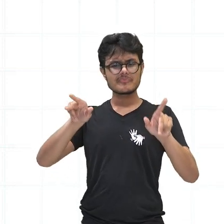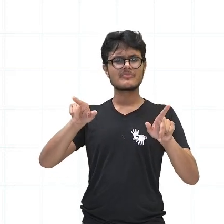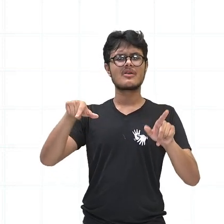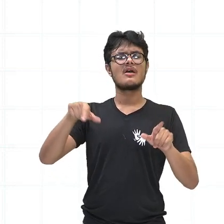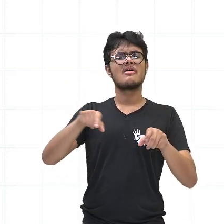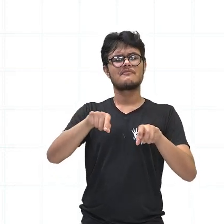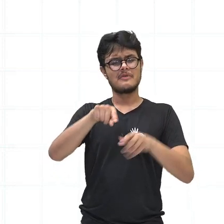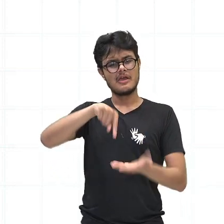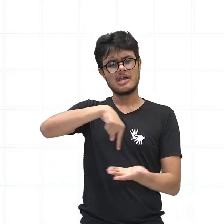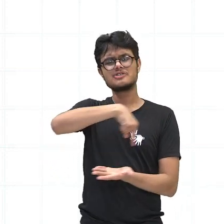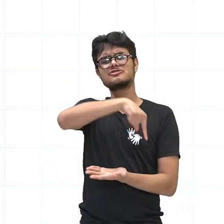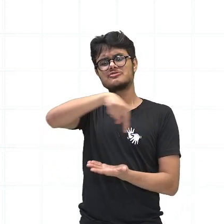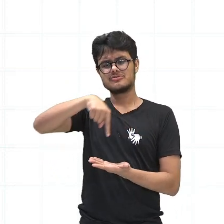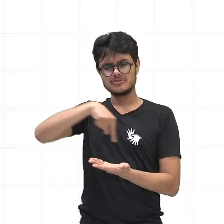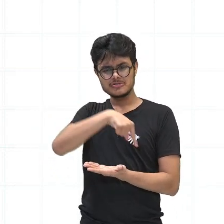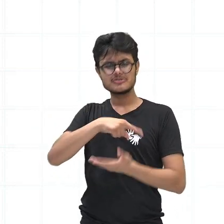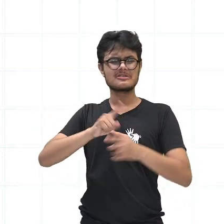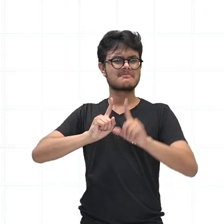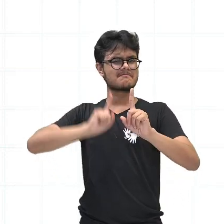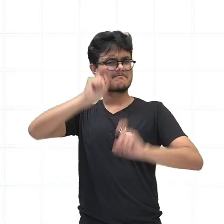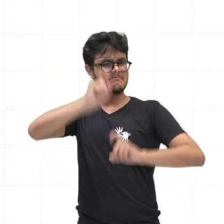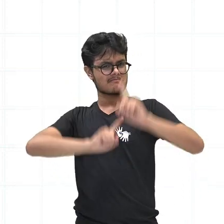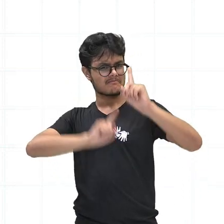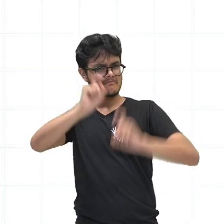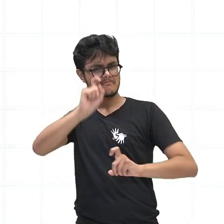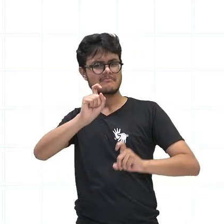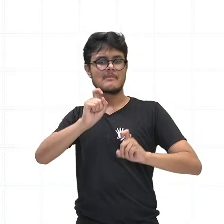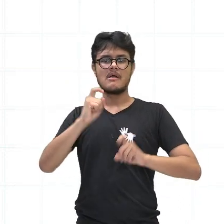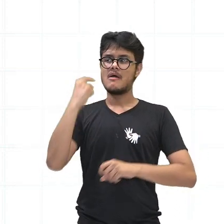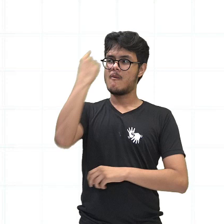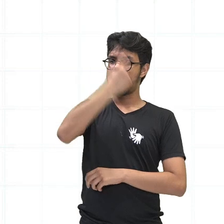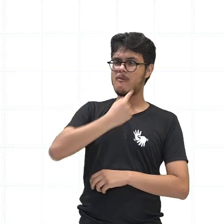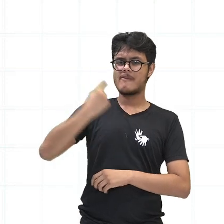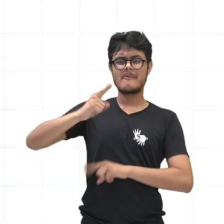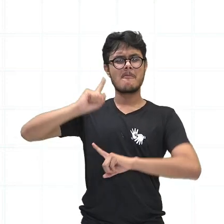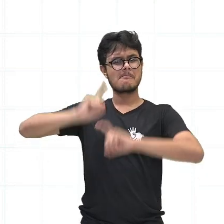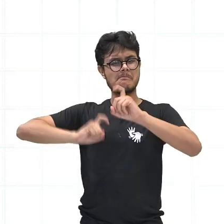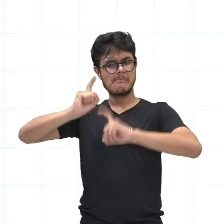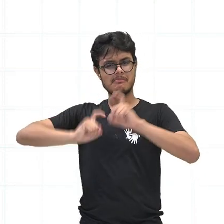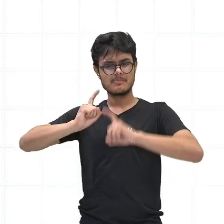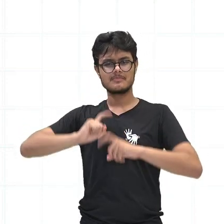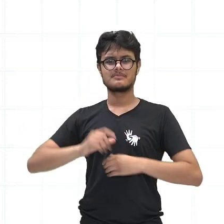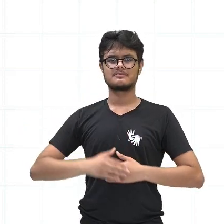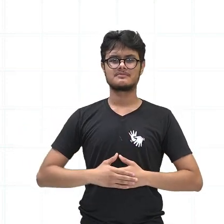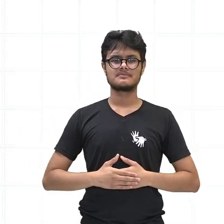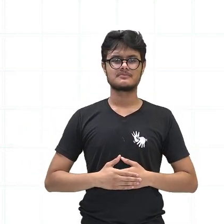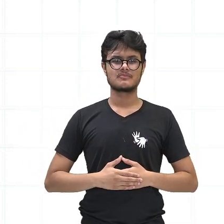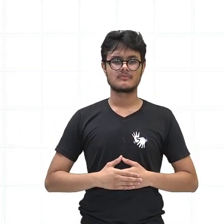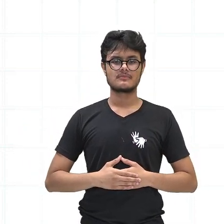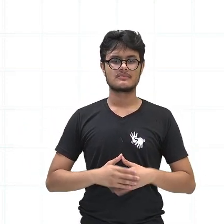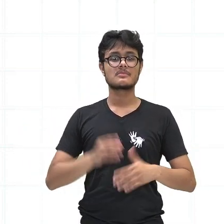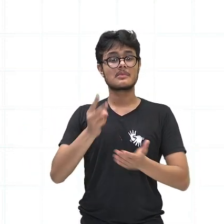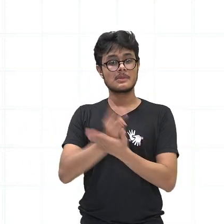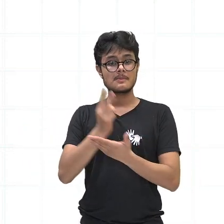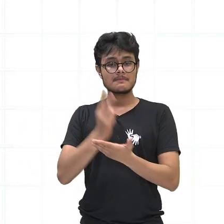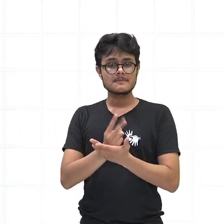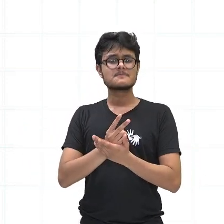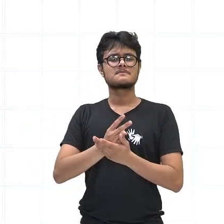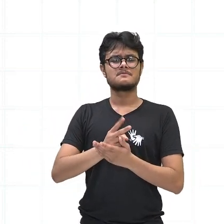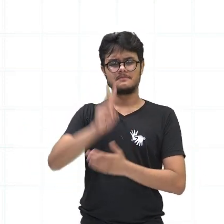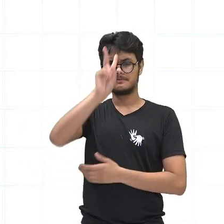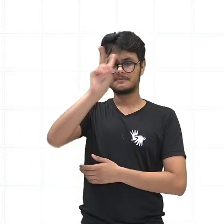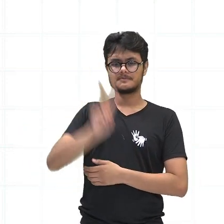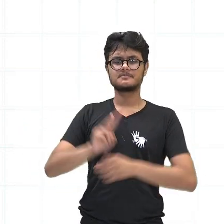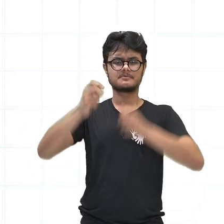giros rápidos e expressões faciais elaboradas. O Kathak, né, frequentemente narra histórias épicas